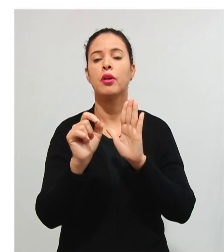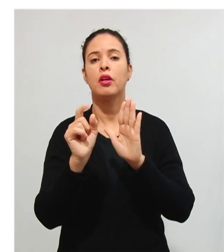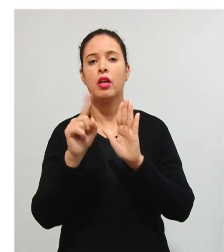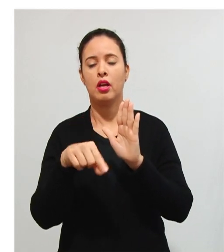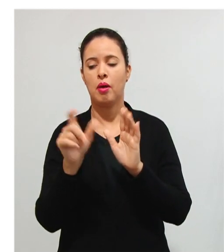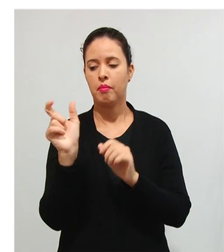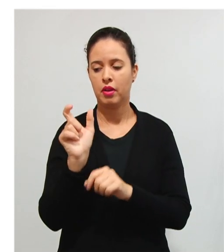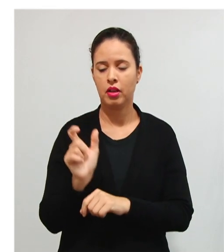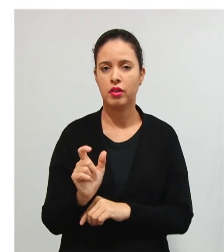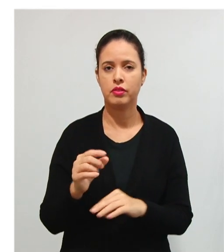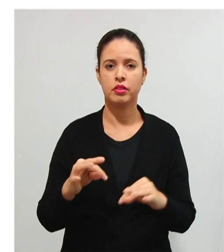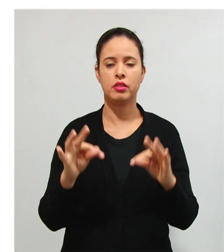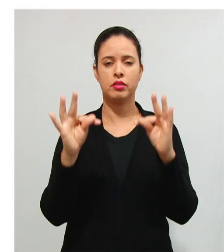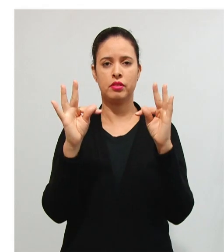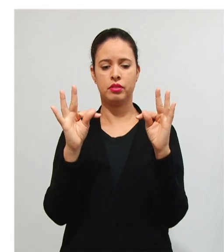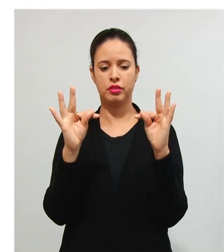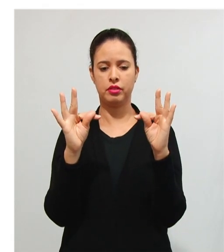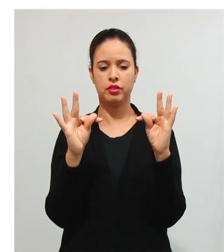palavra tecnologia